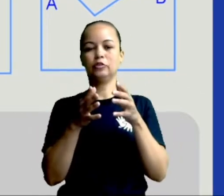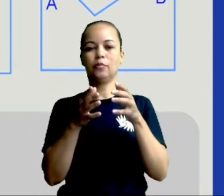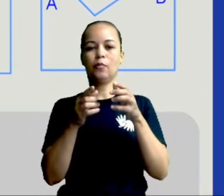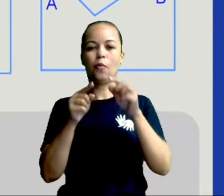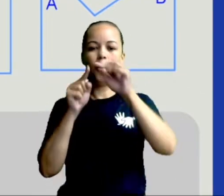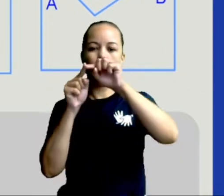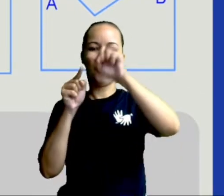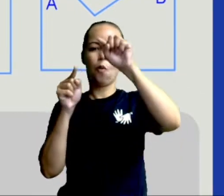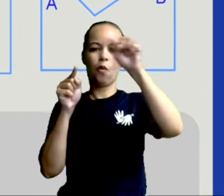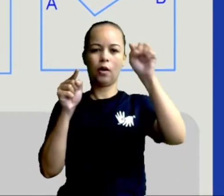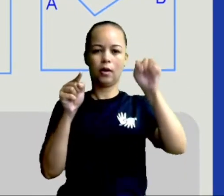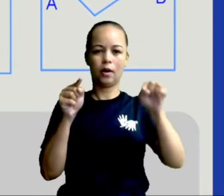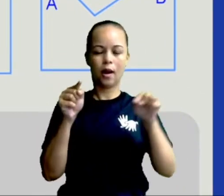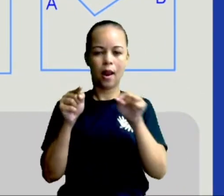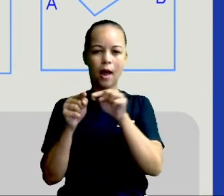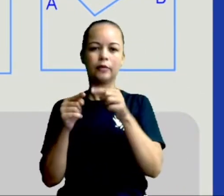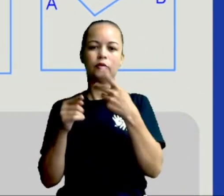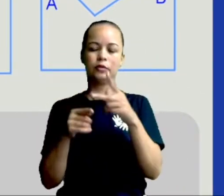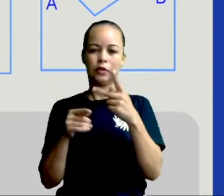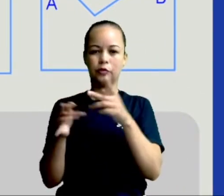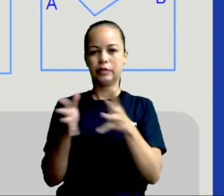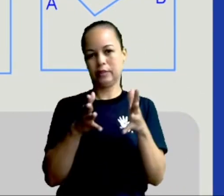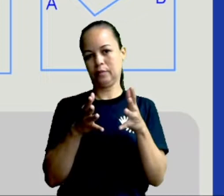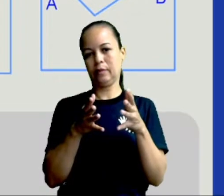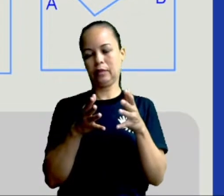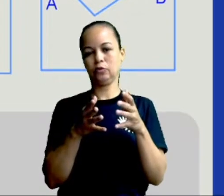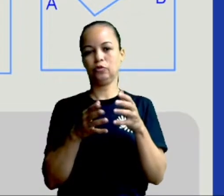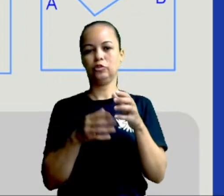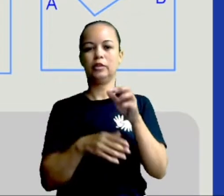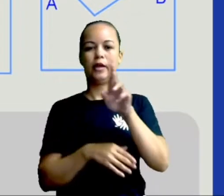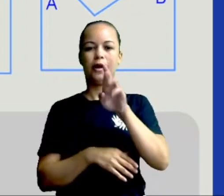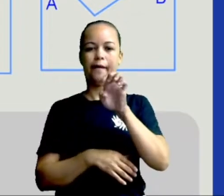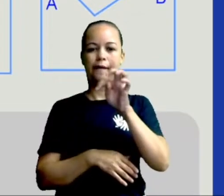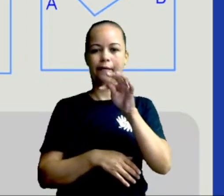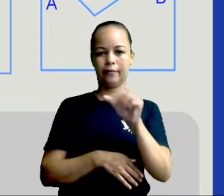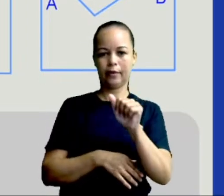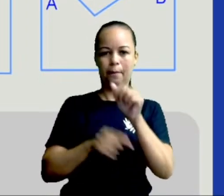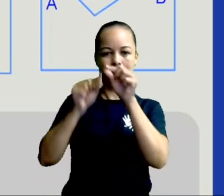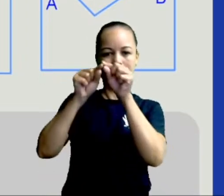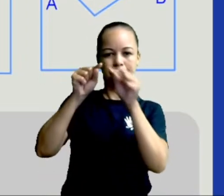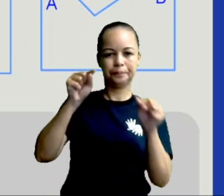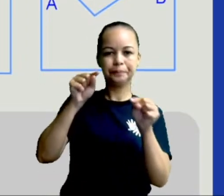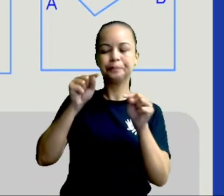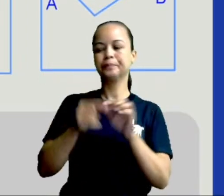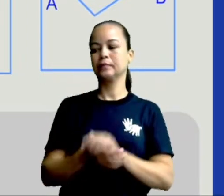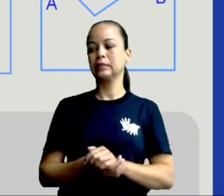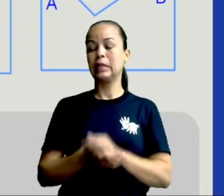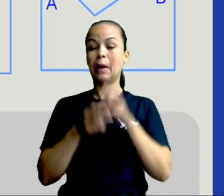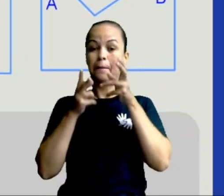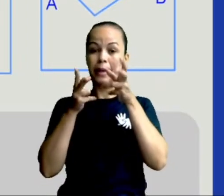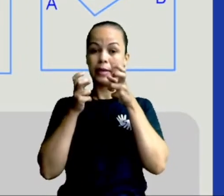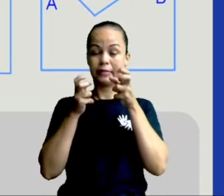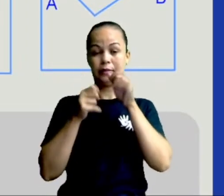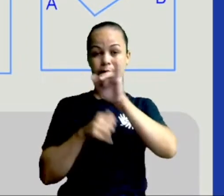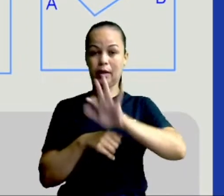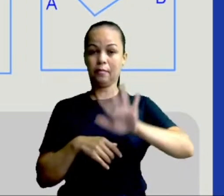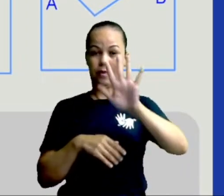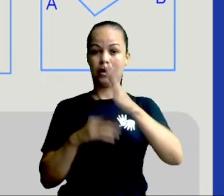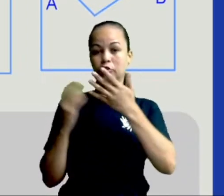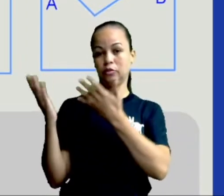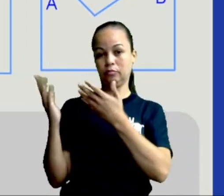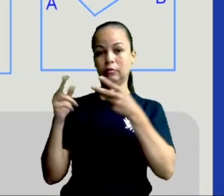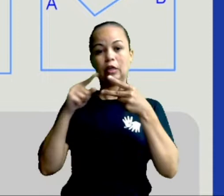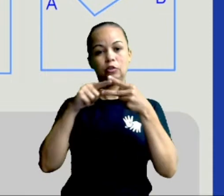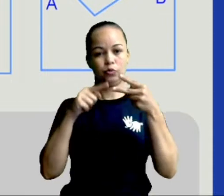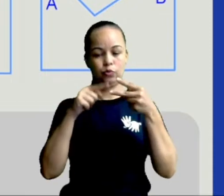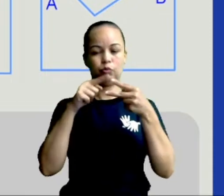lados que, por sua vez, são segmentos de reta. Então, o que é que a gente pode perceber aí na imagem? Vejam que eu tenho duas representações